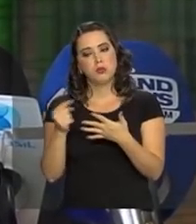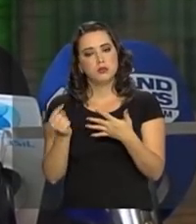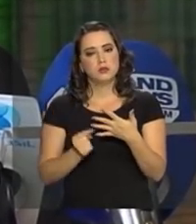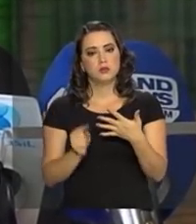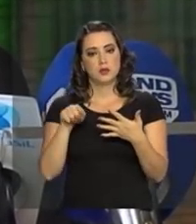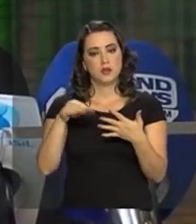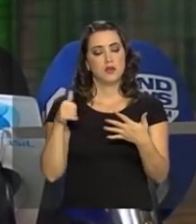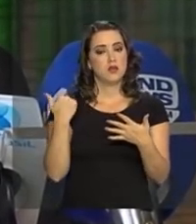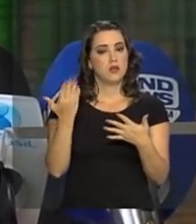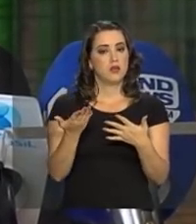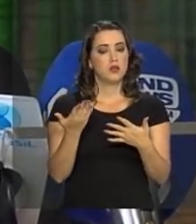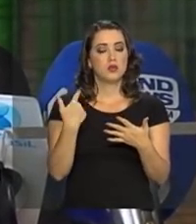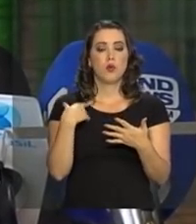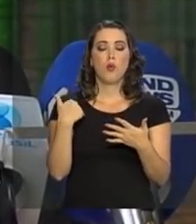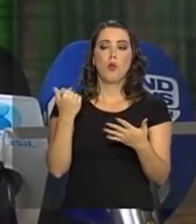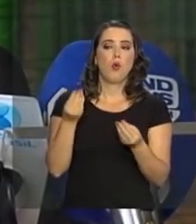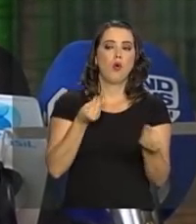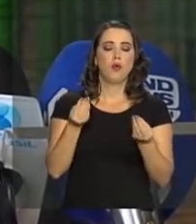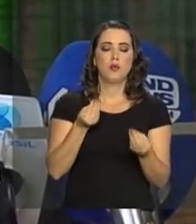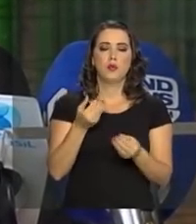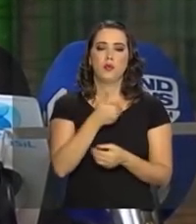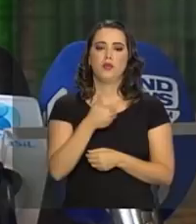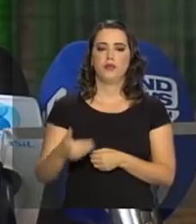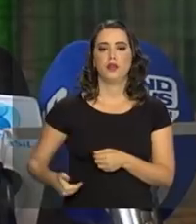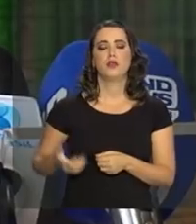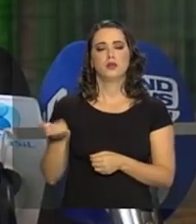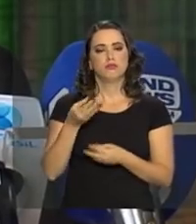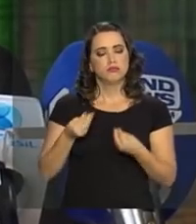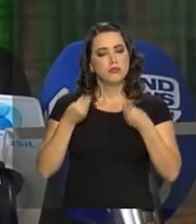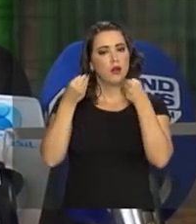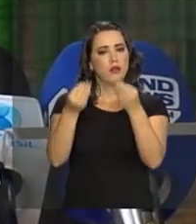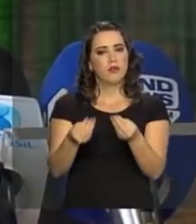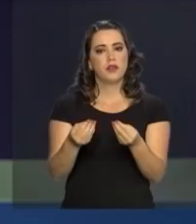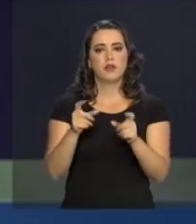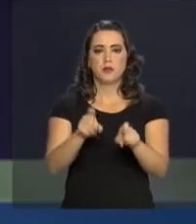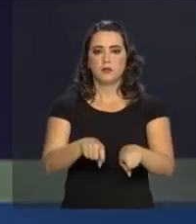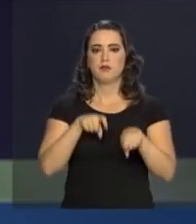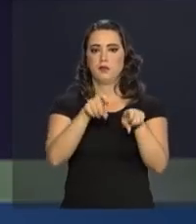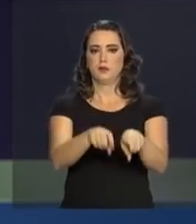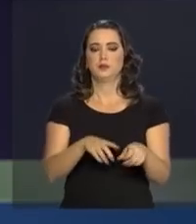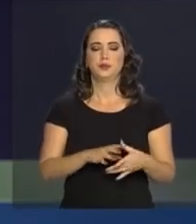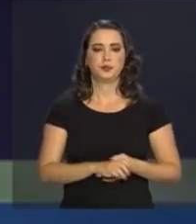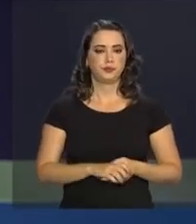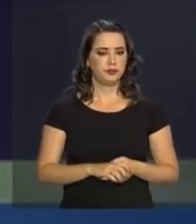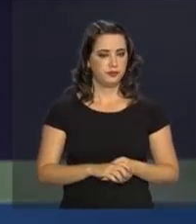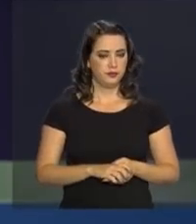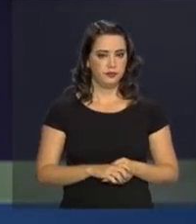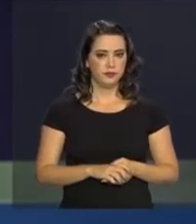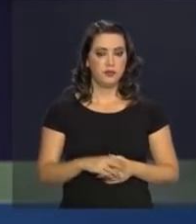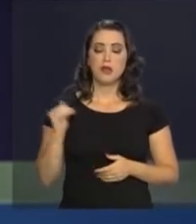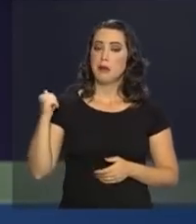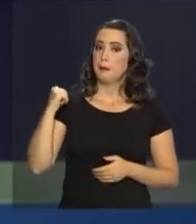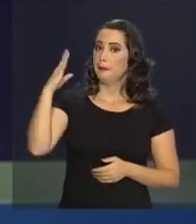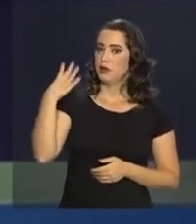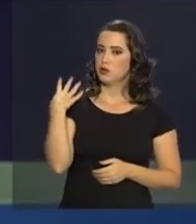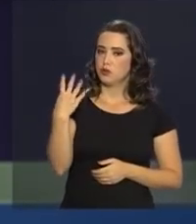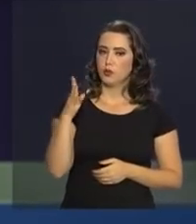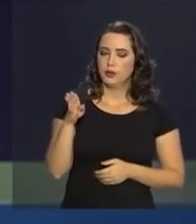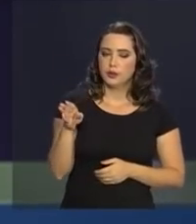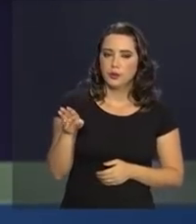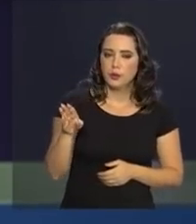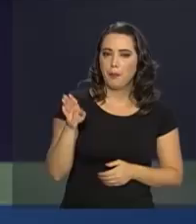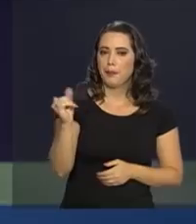hoje de manhã, sobre a cara que o governo Jair Bolsonaro quer dar para a agricultura. Mais de 4 bilhões de reais